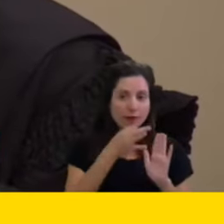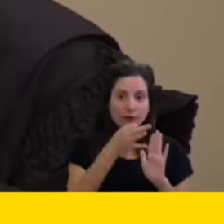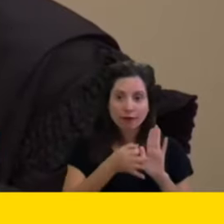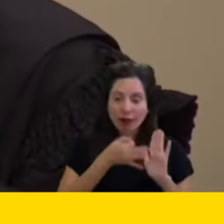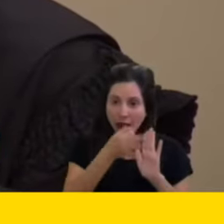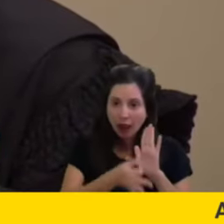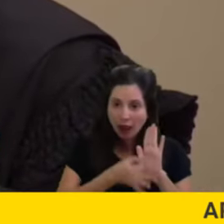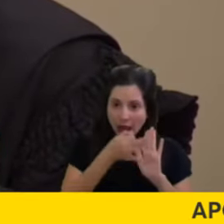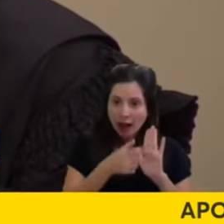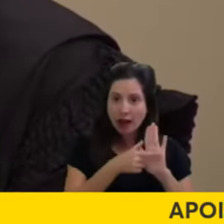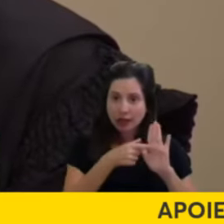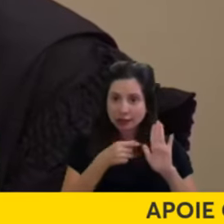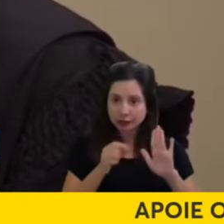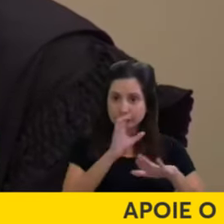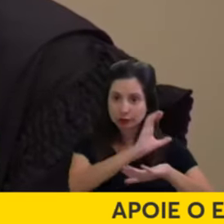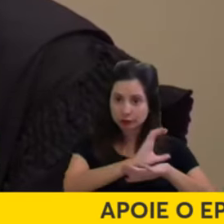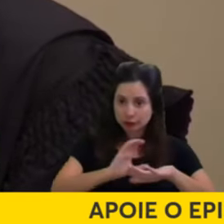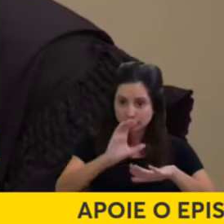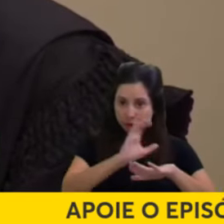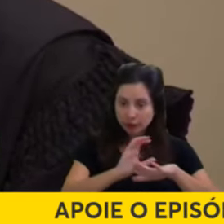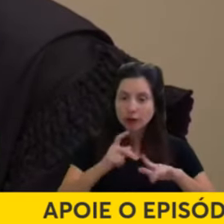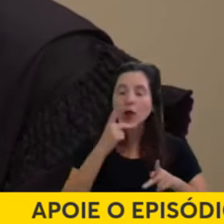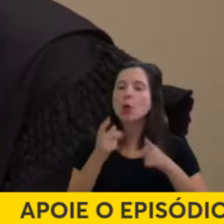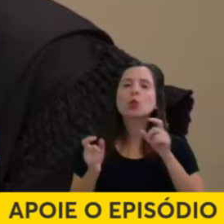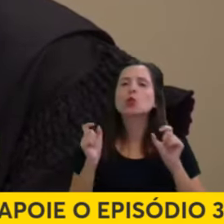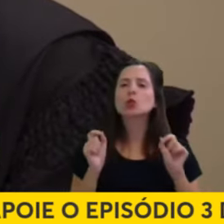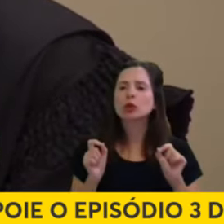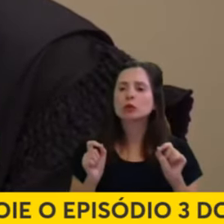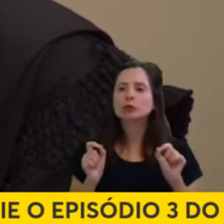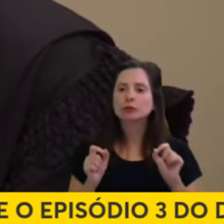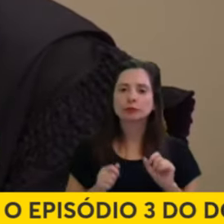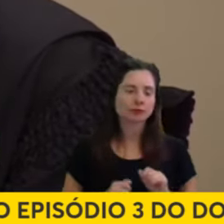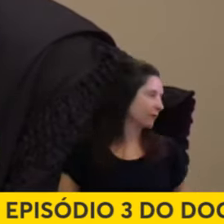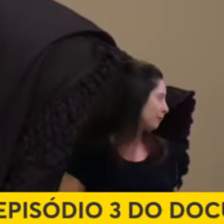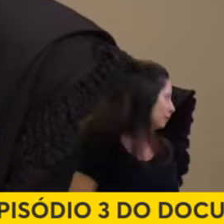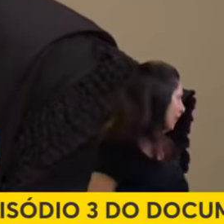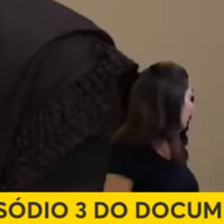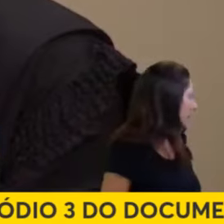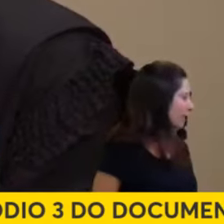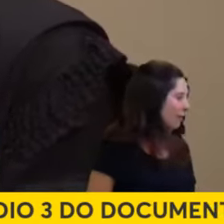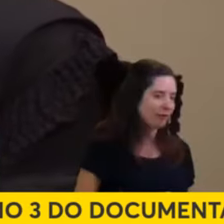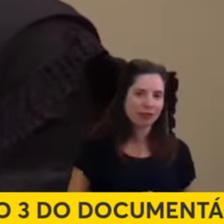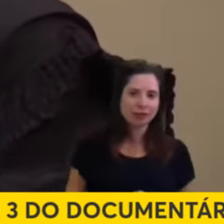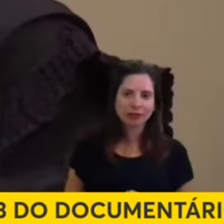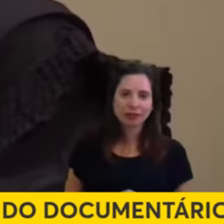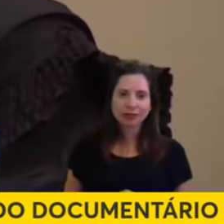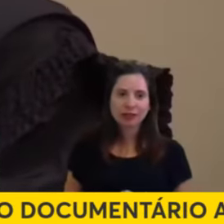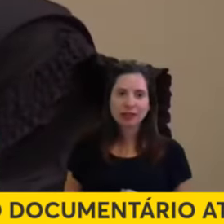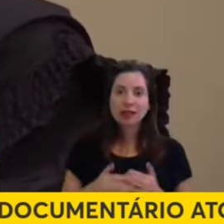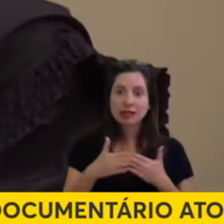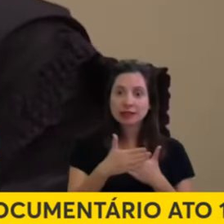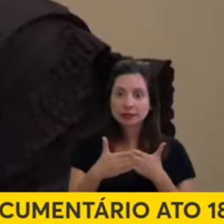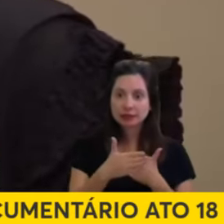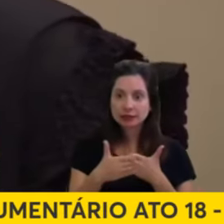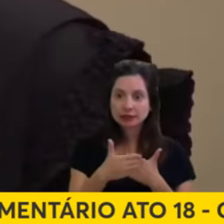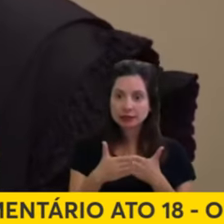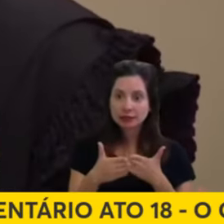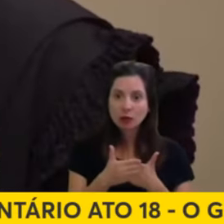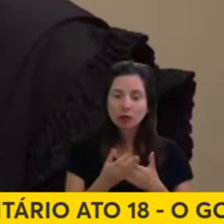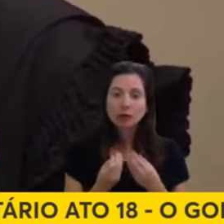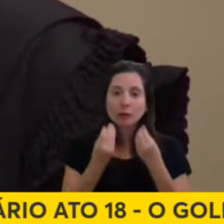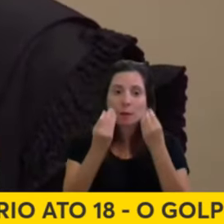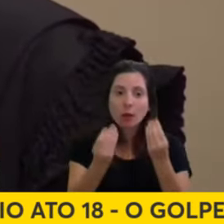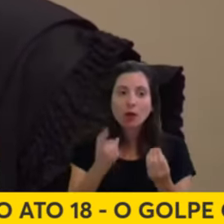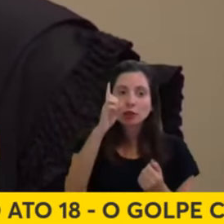com propriedade que restrição restrições a restrições impostas aos direitos